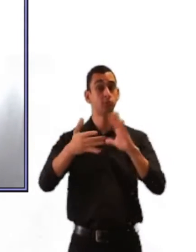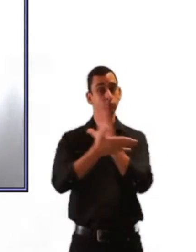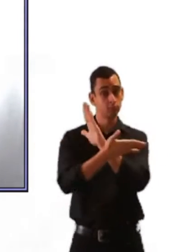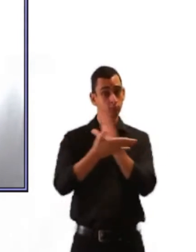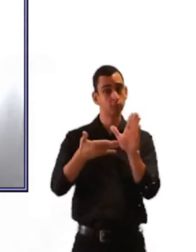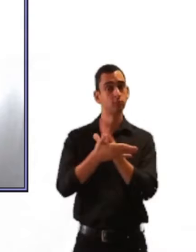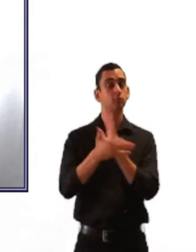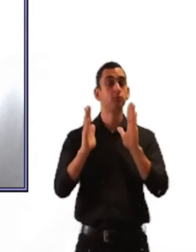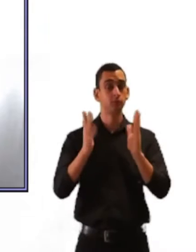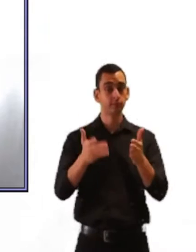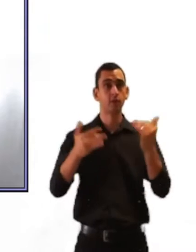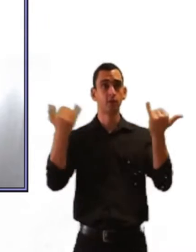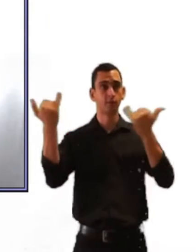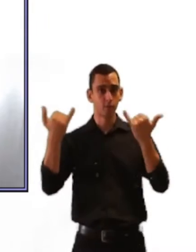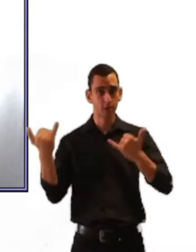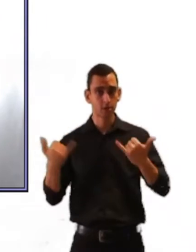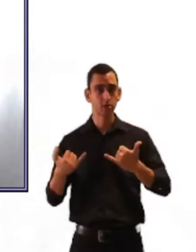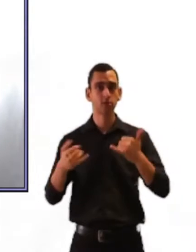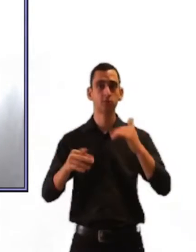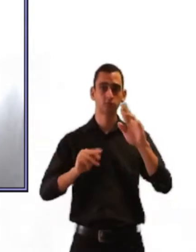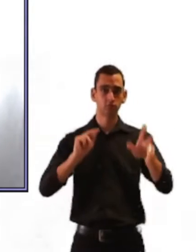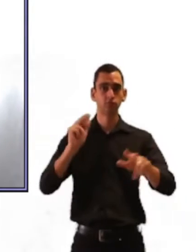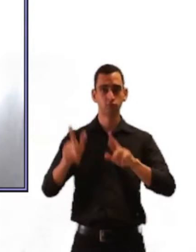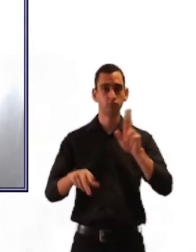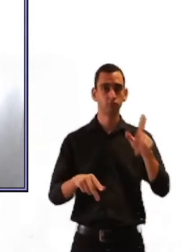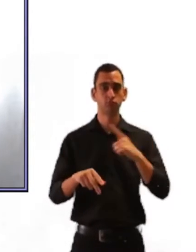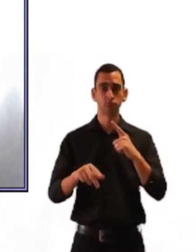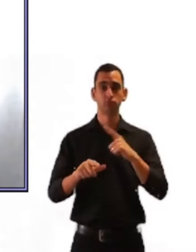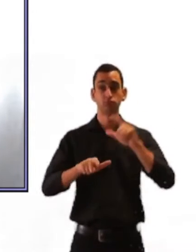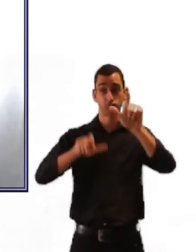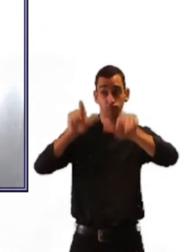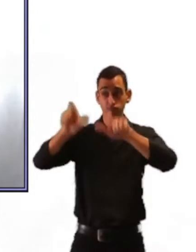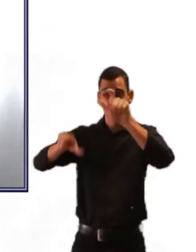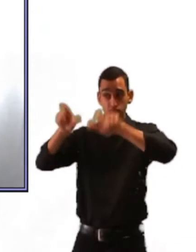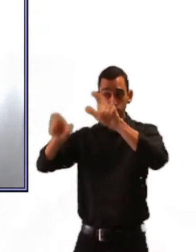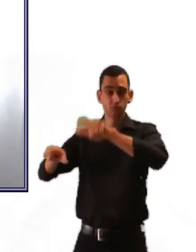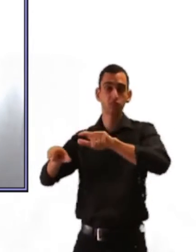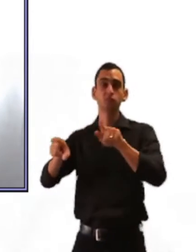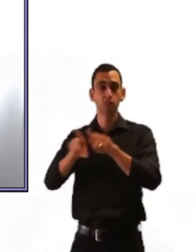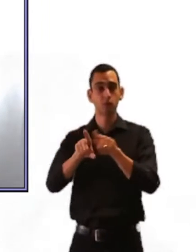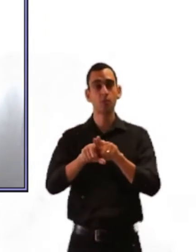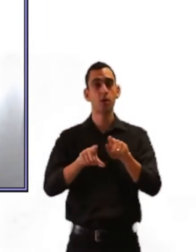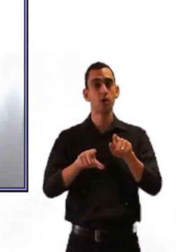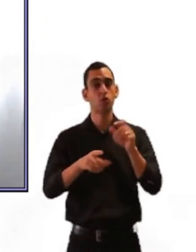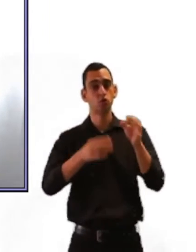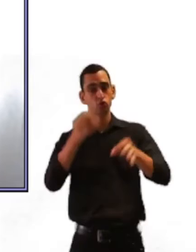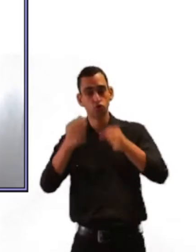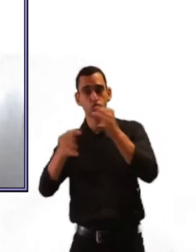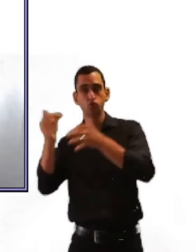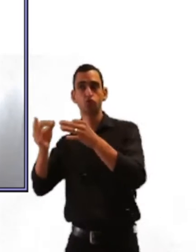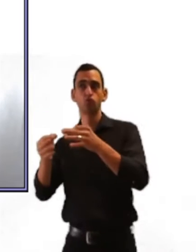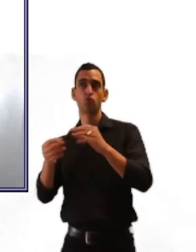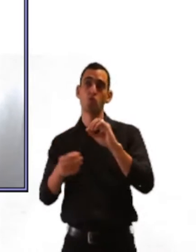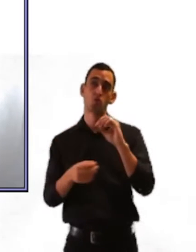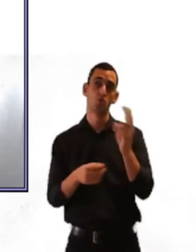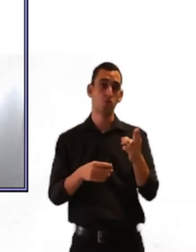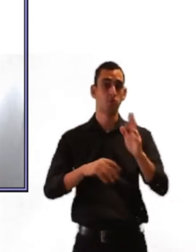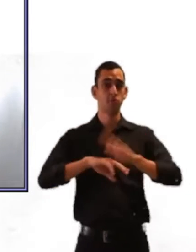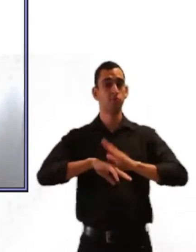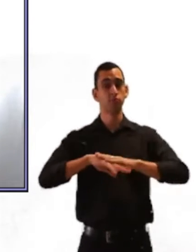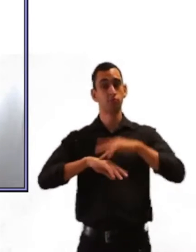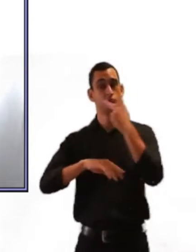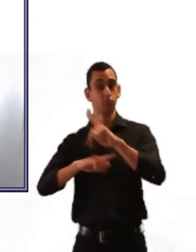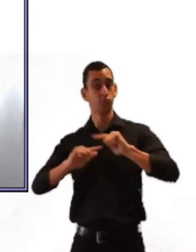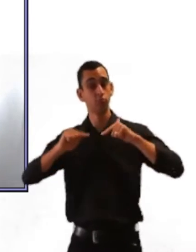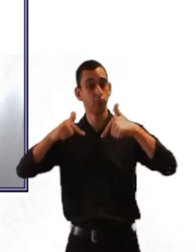muita informação, em que há figuras públicas ali sendo julgadas ou atuando ali como atores